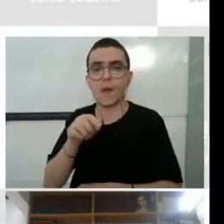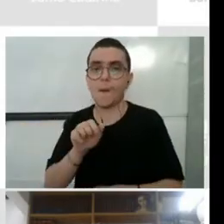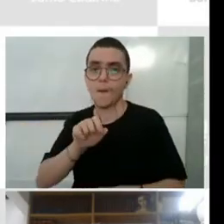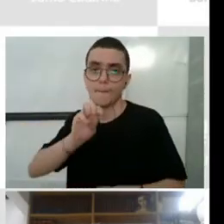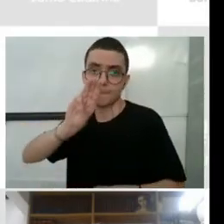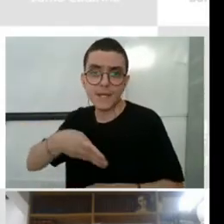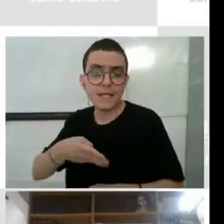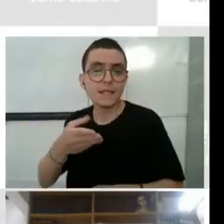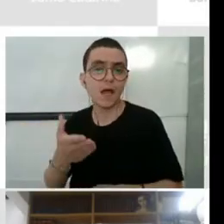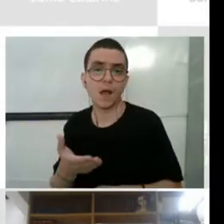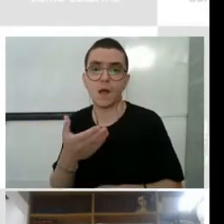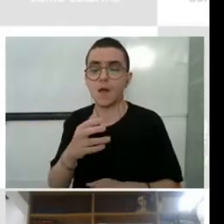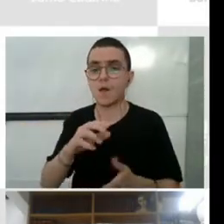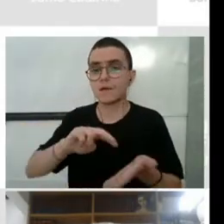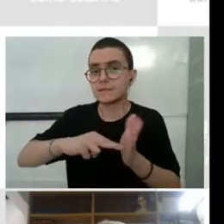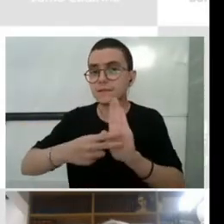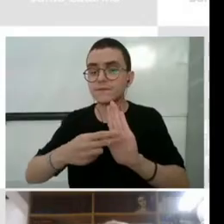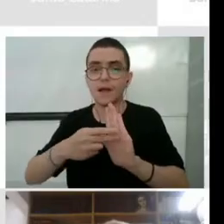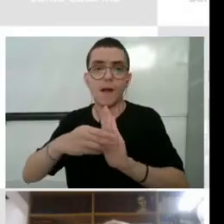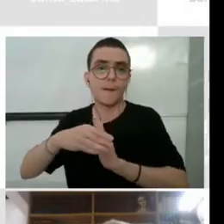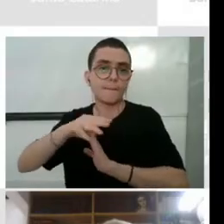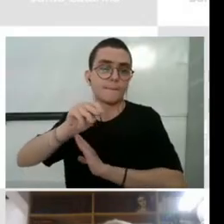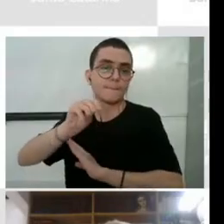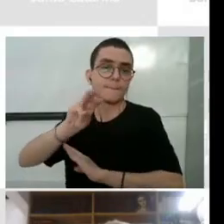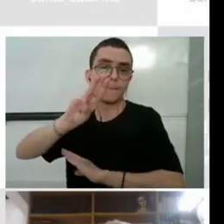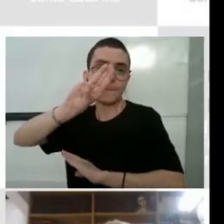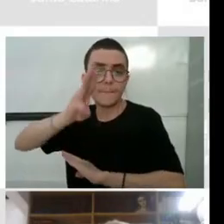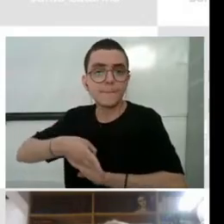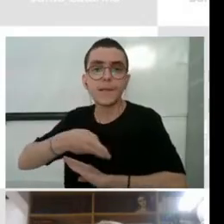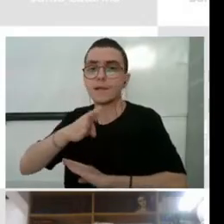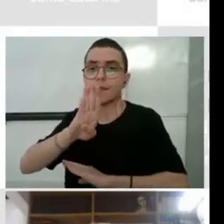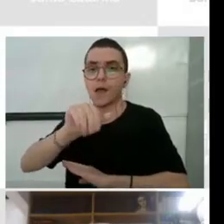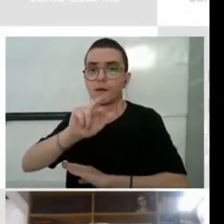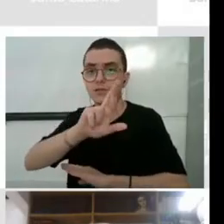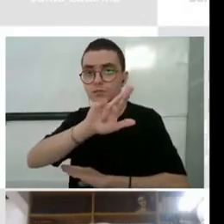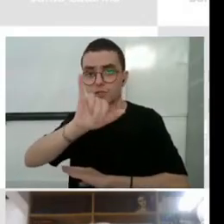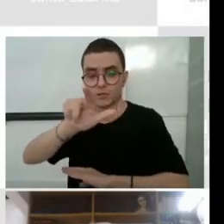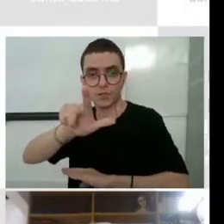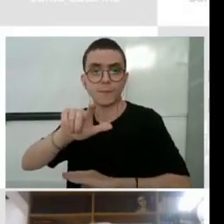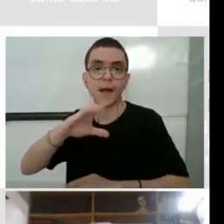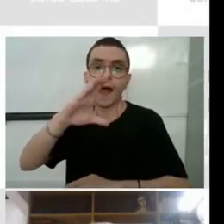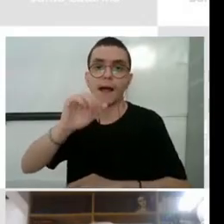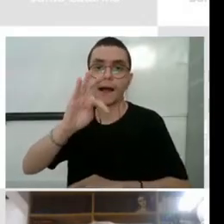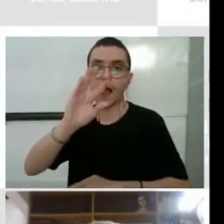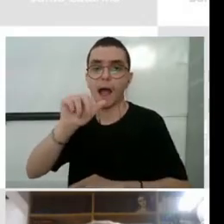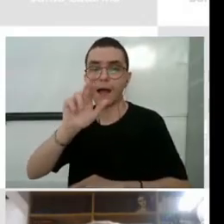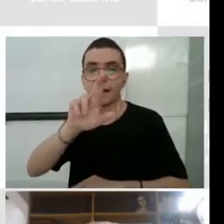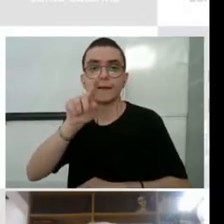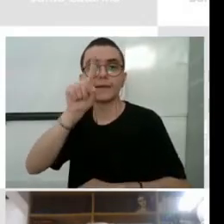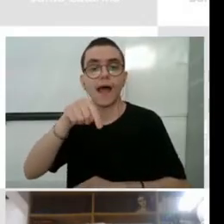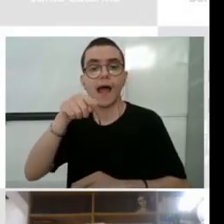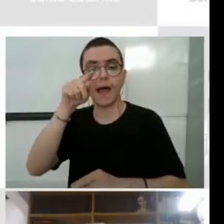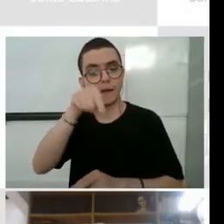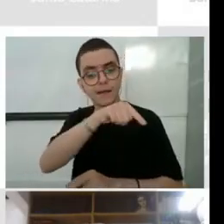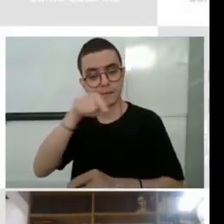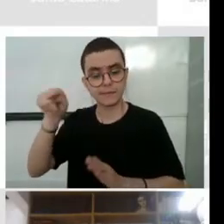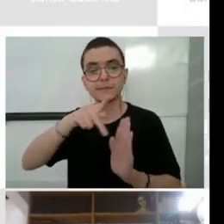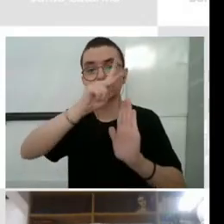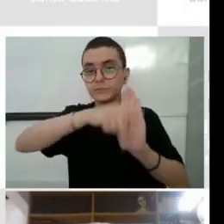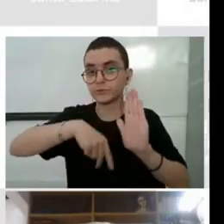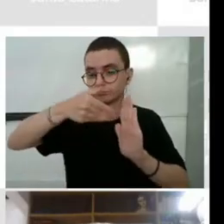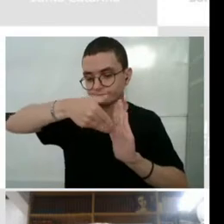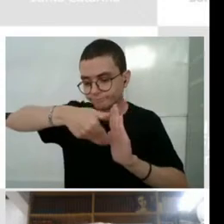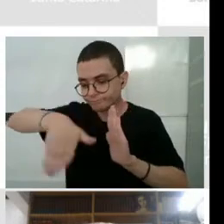6 bilhões de petróleo, de barris de petróleo. E o Catar, então, são esses projetos que estão ao longo do ciclo de vida